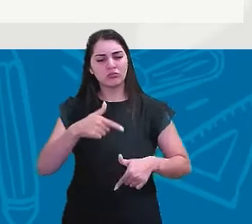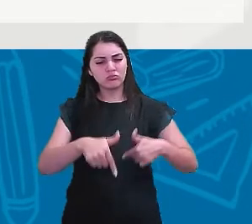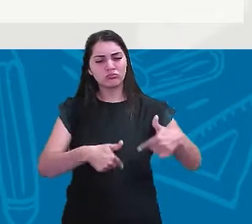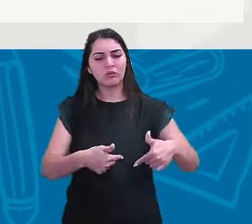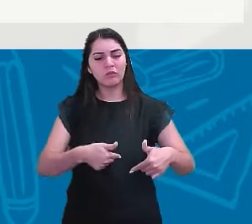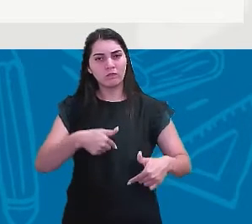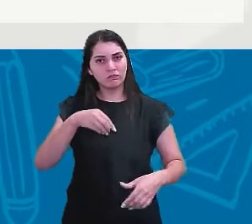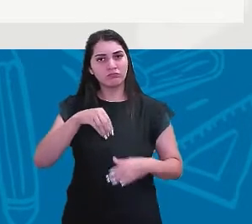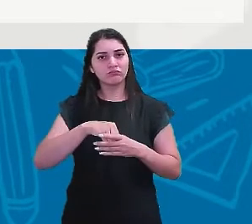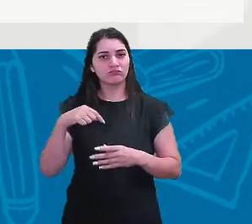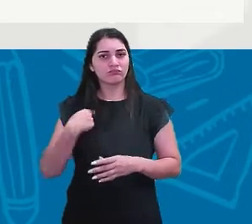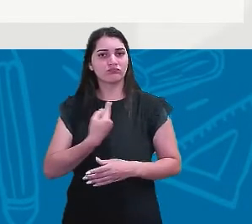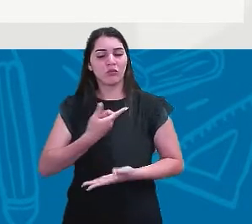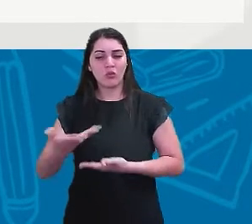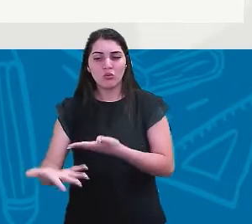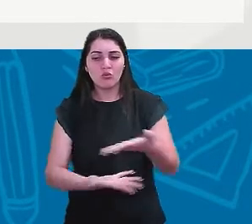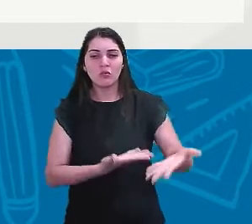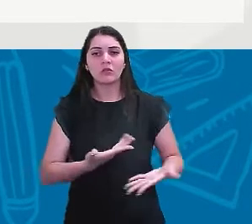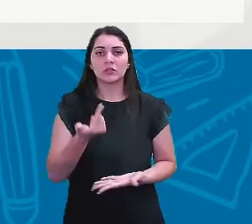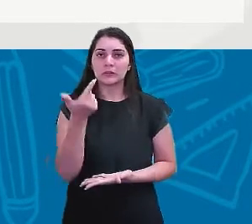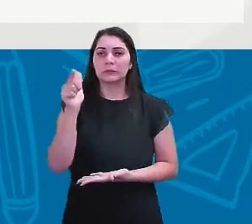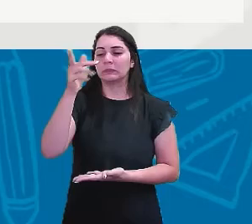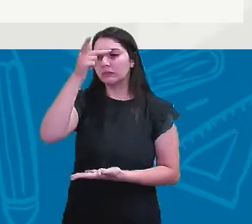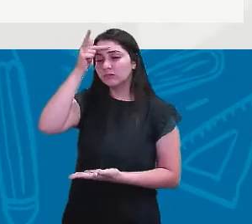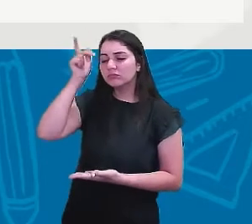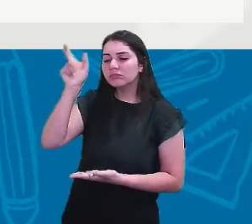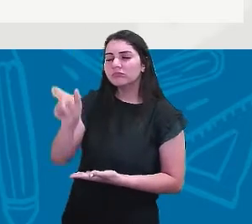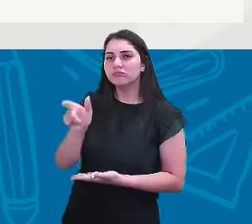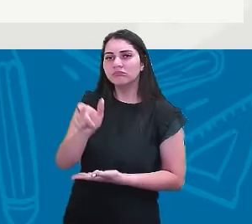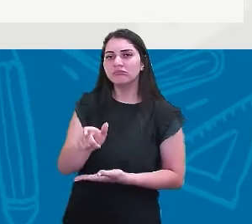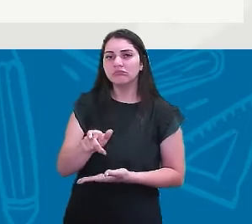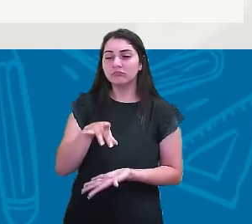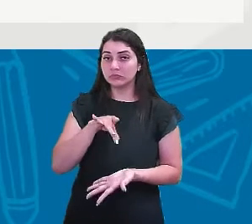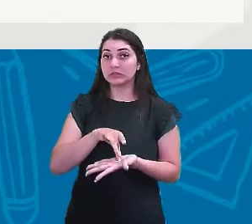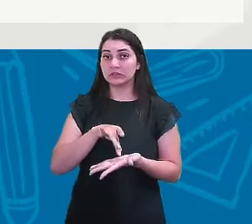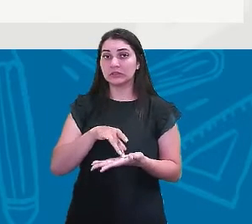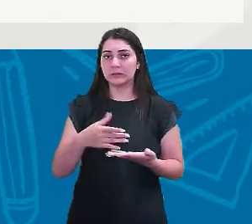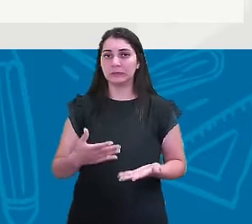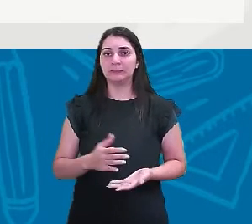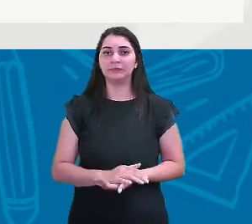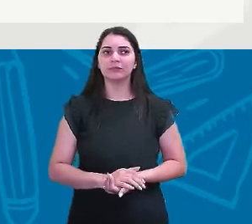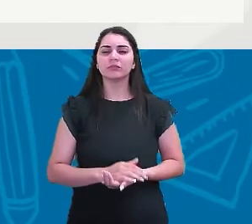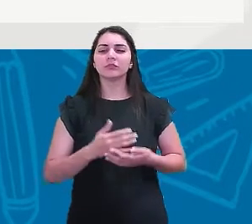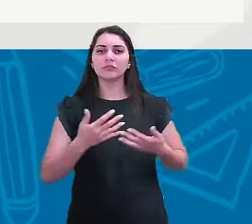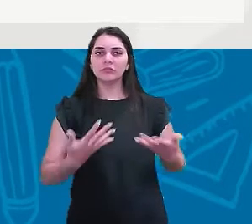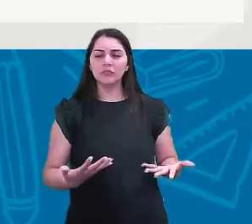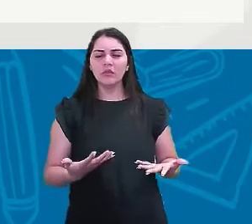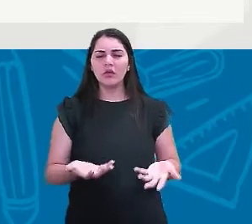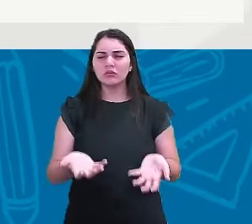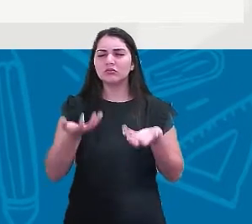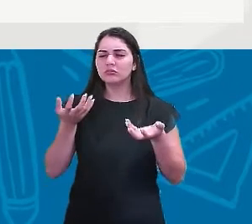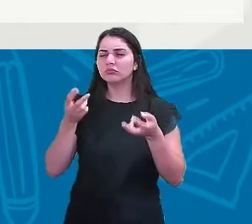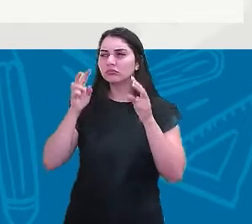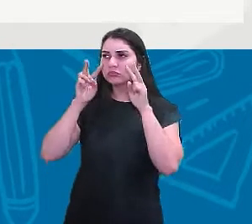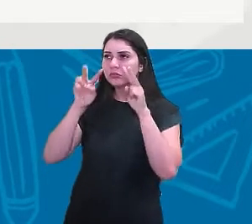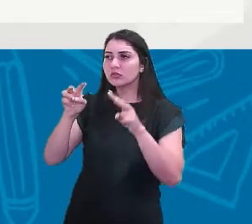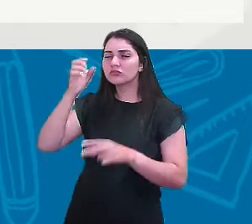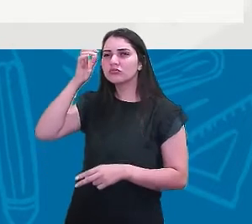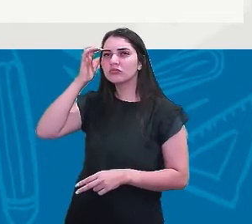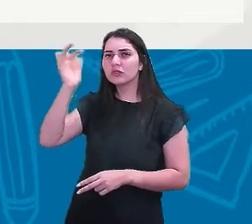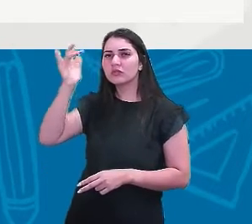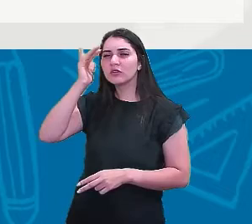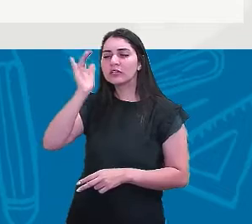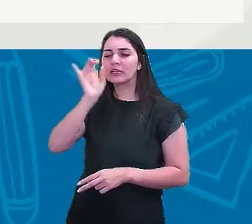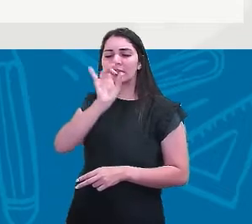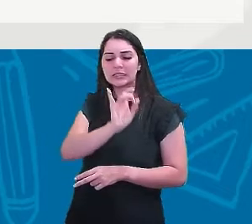dentro do nosso convívio com as outras pessoas. Não é verdade? Então, eu quero que vocês reflitam sobre cada